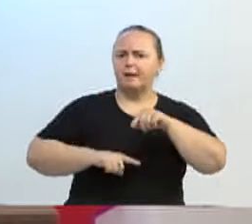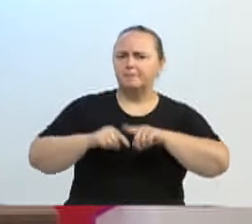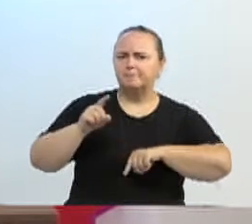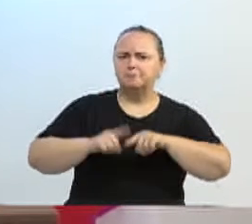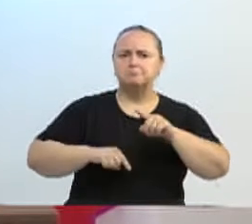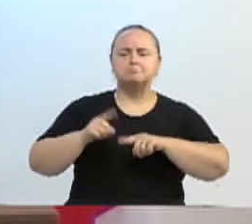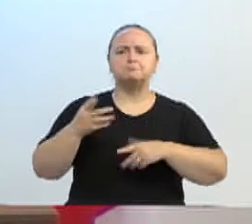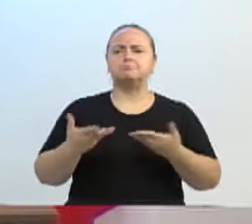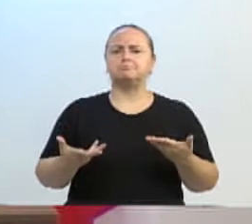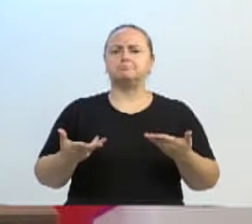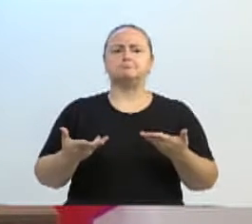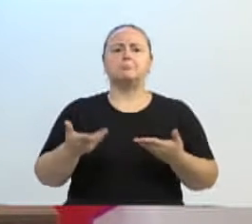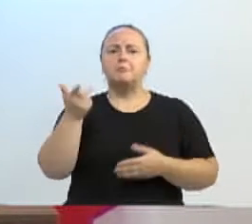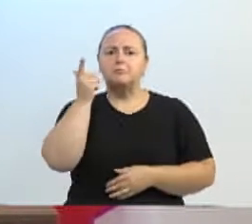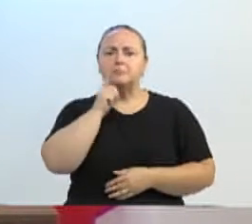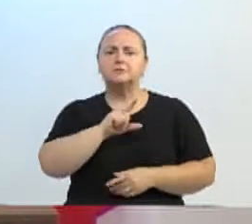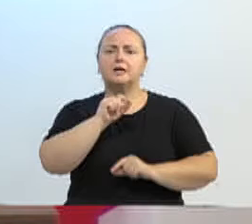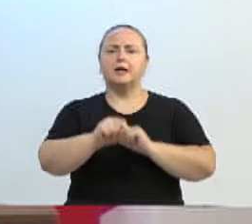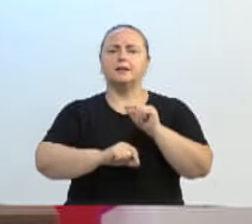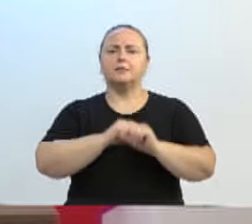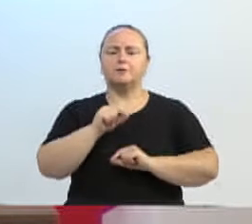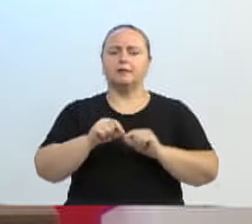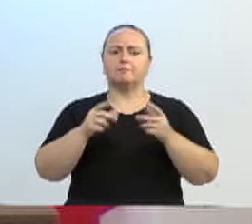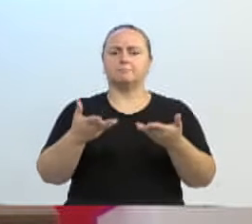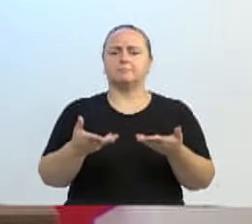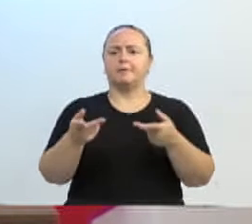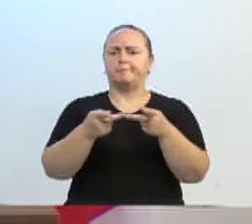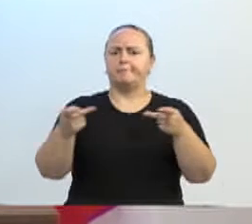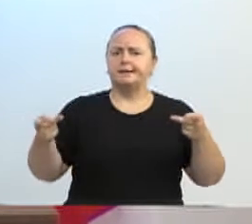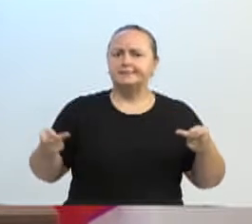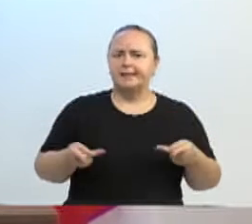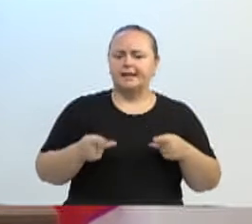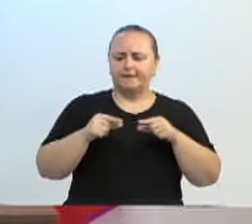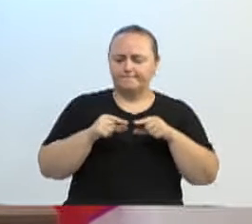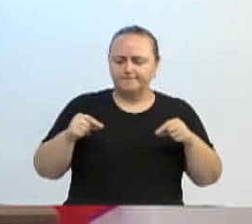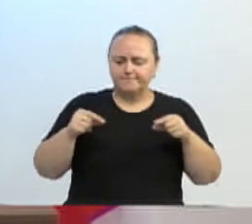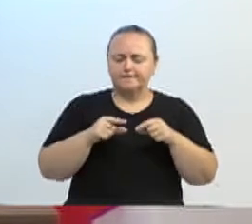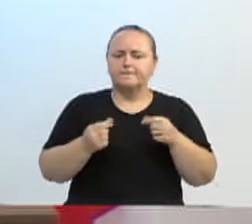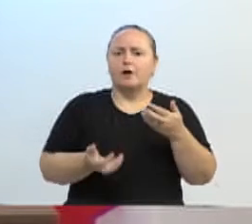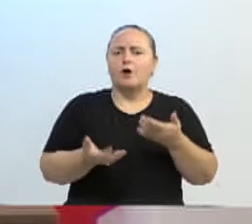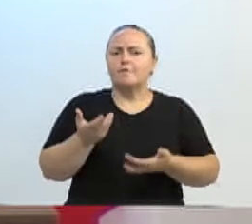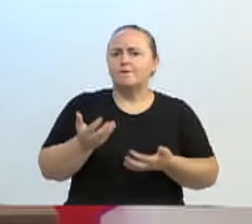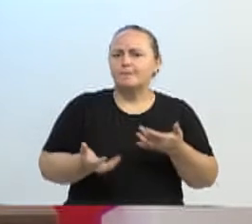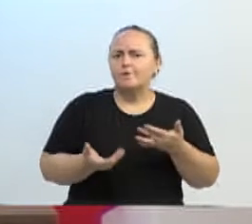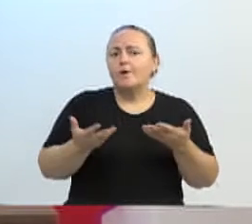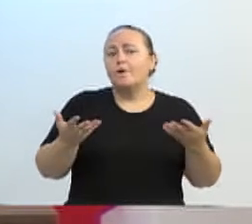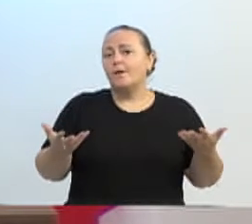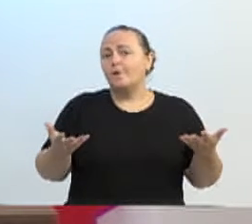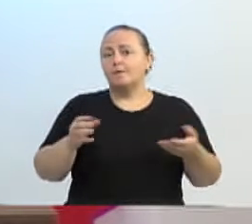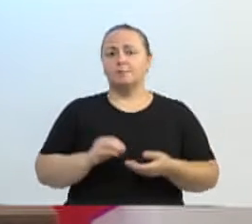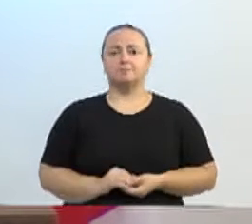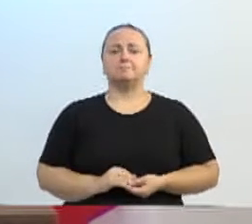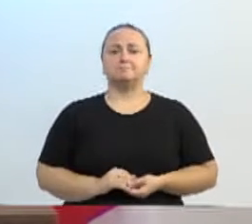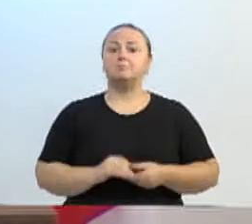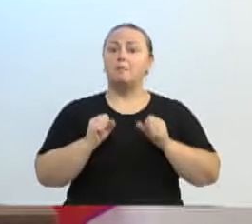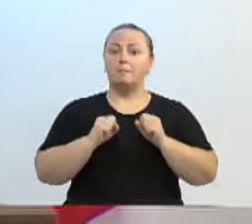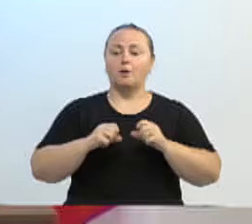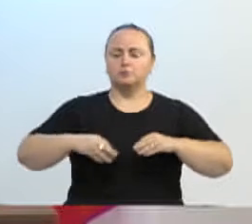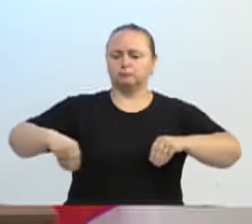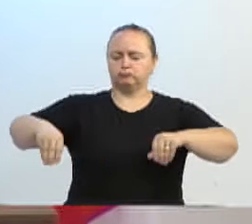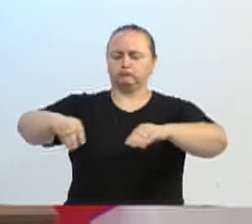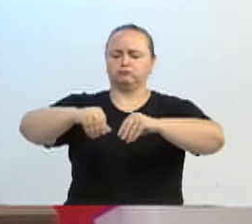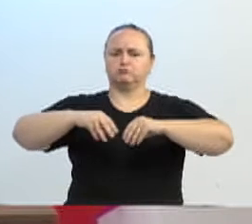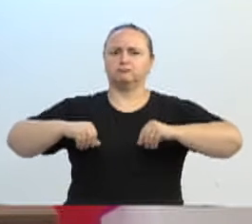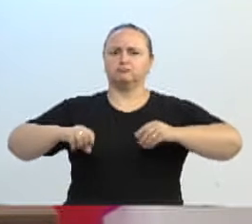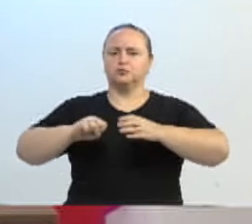voltar para as pizzarias como lenha, o graveto que é cortado em miniatura, volta como lenha, adubos, enfim, diversos produtos